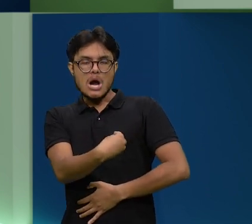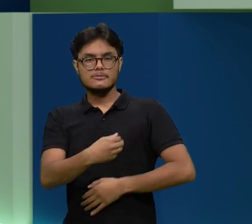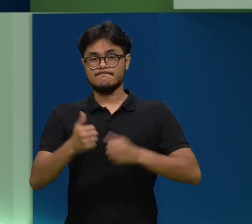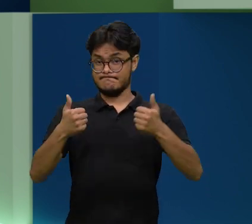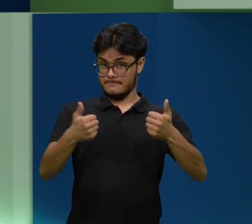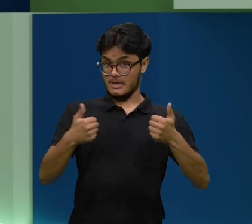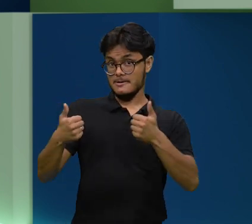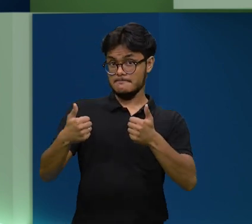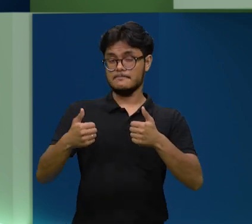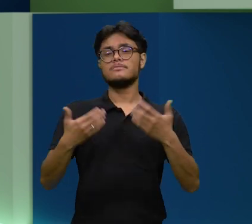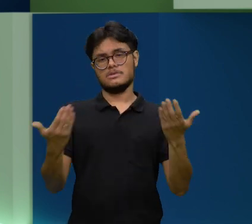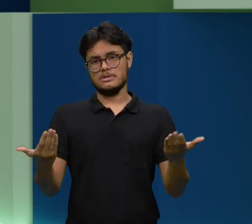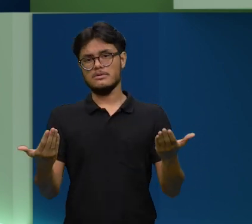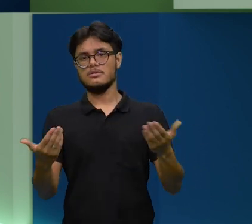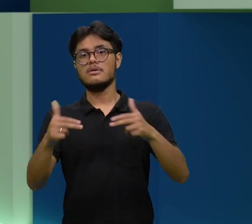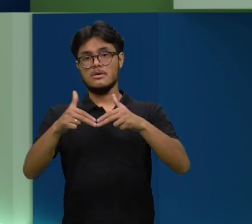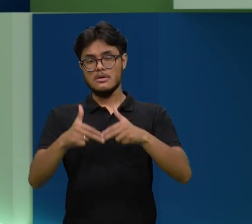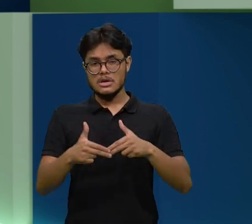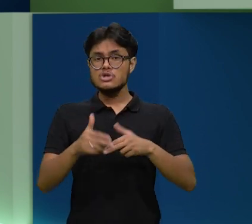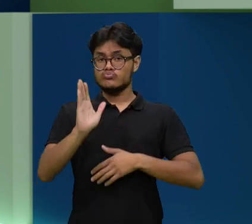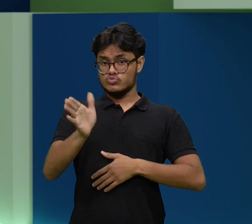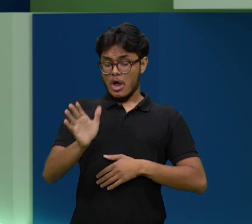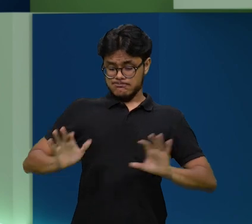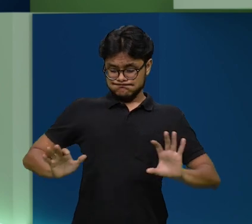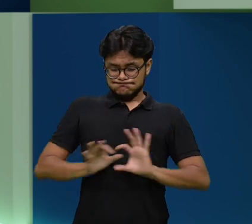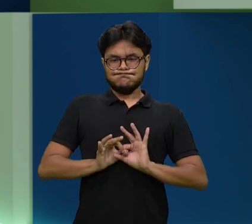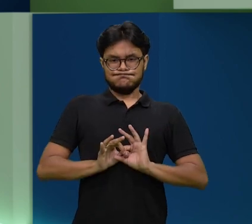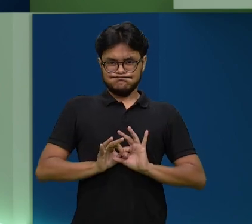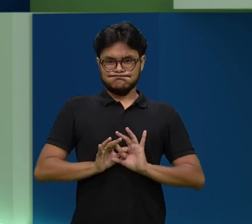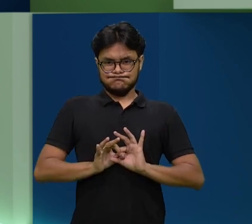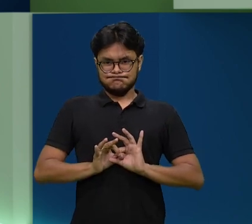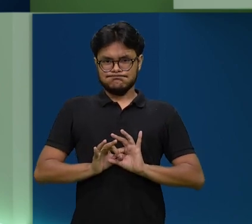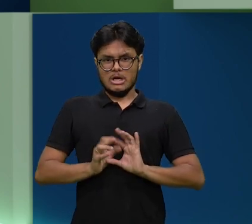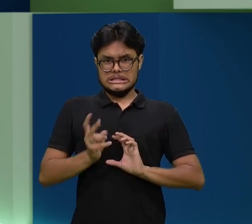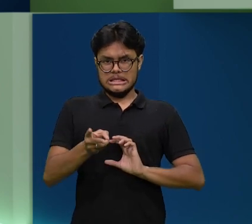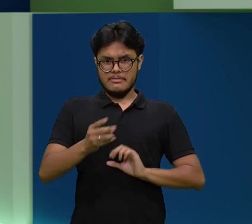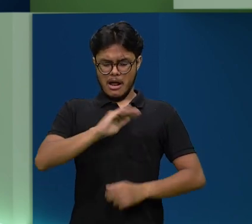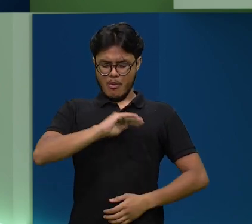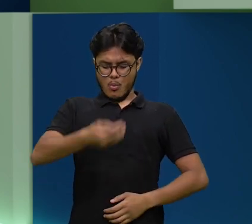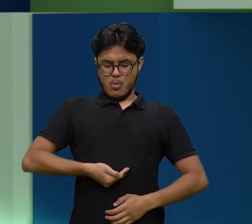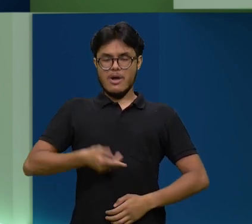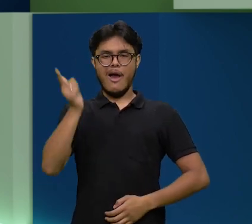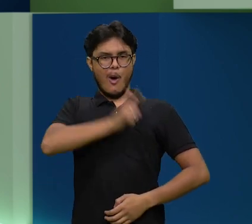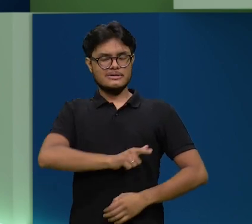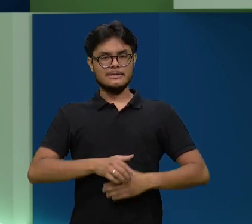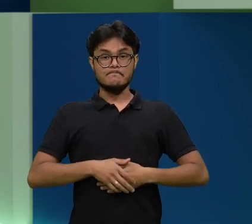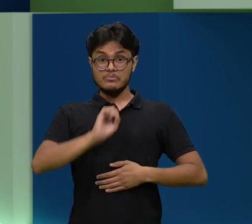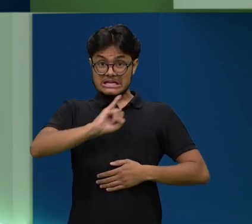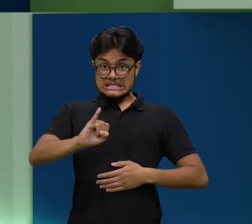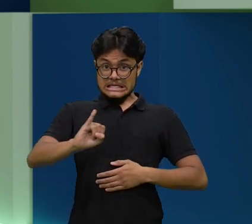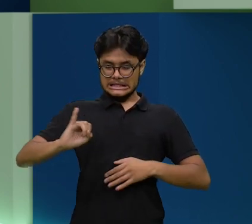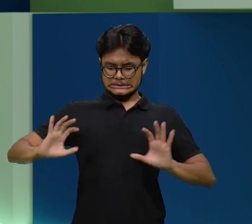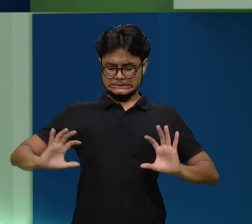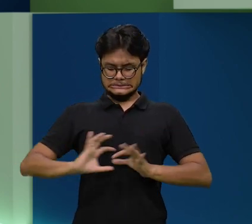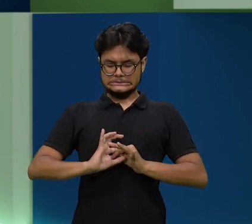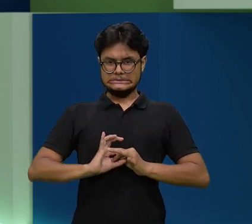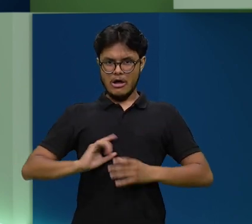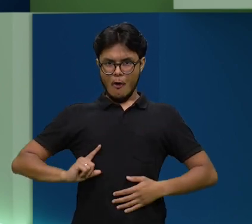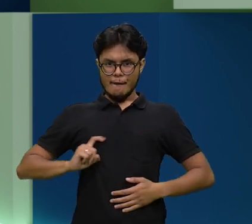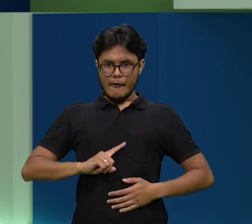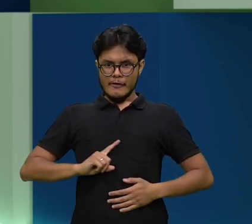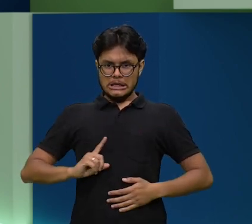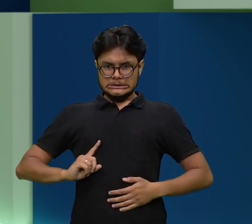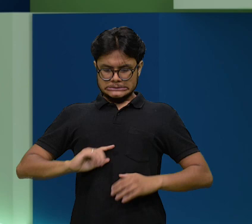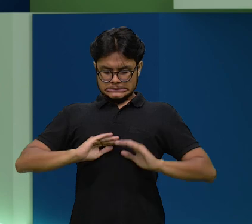se fixando no endométrio, ele se fixa. E aí é o seguinte, quando ele se fixa no endométrio, já